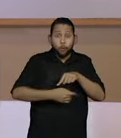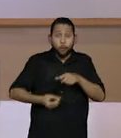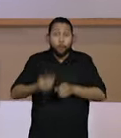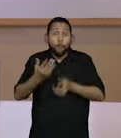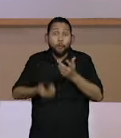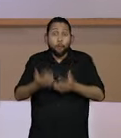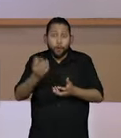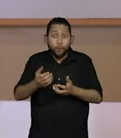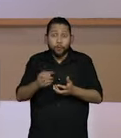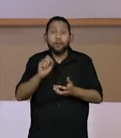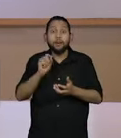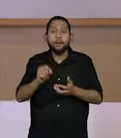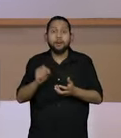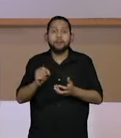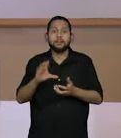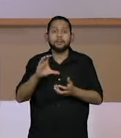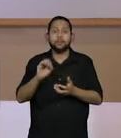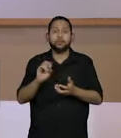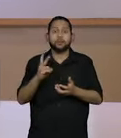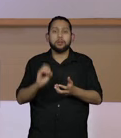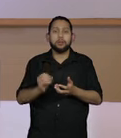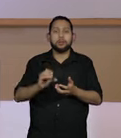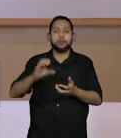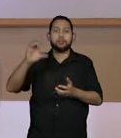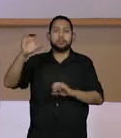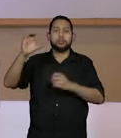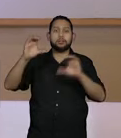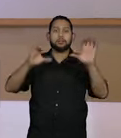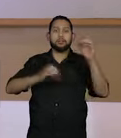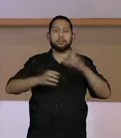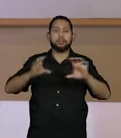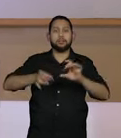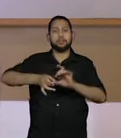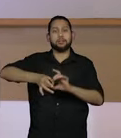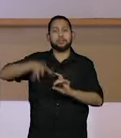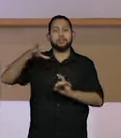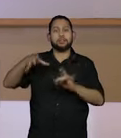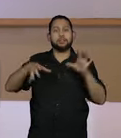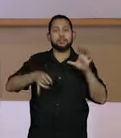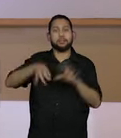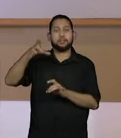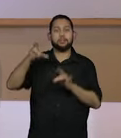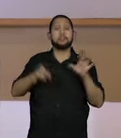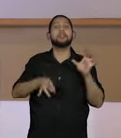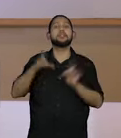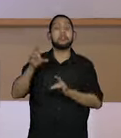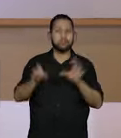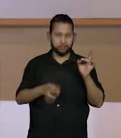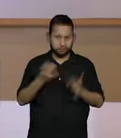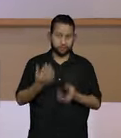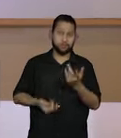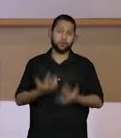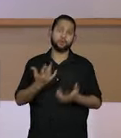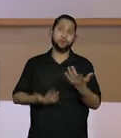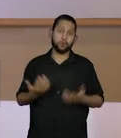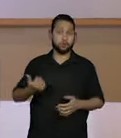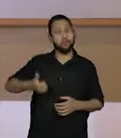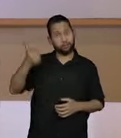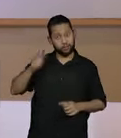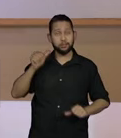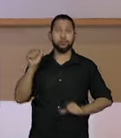chama esse processo de processo exotérmico. No caso, aqui, a madeira está